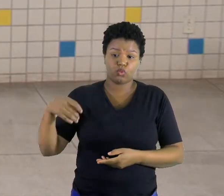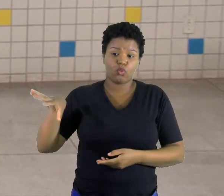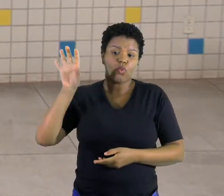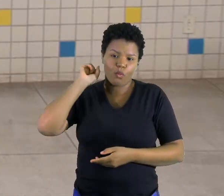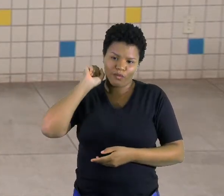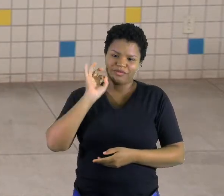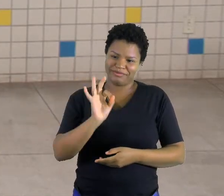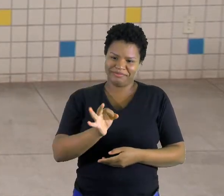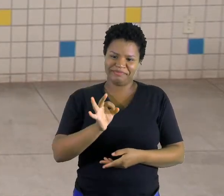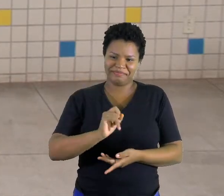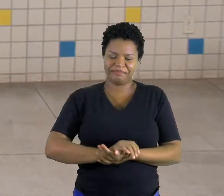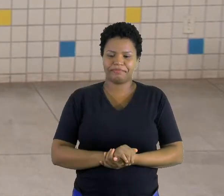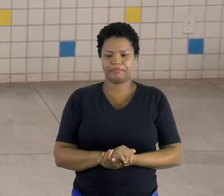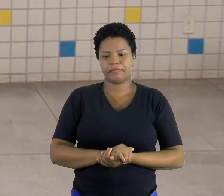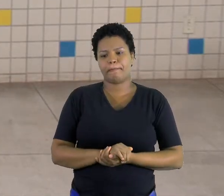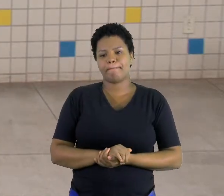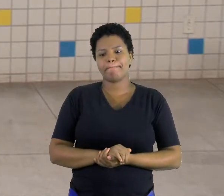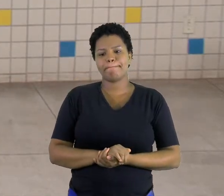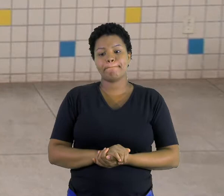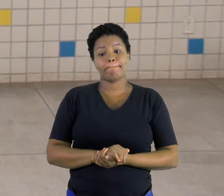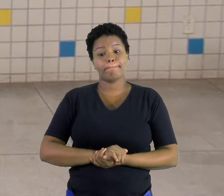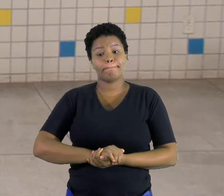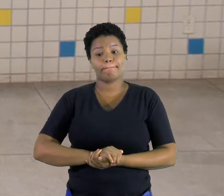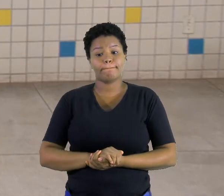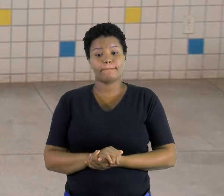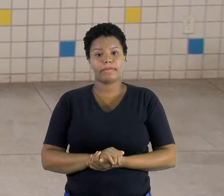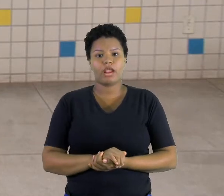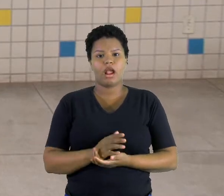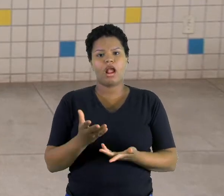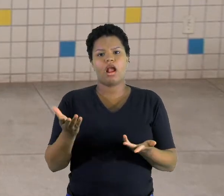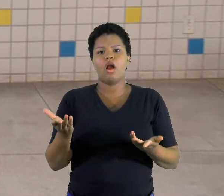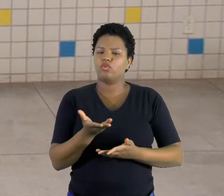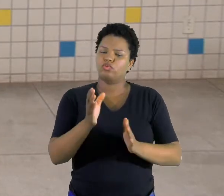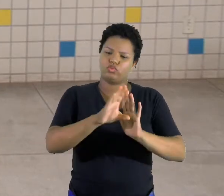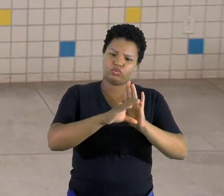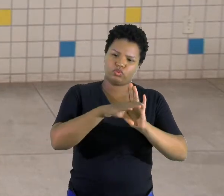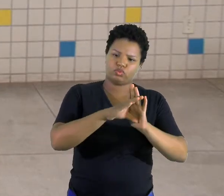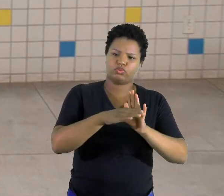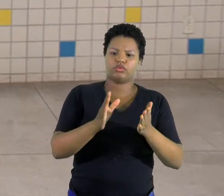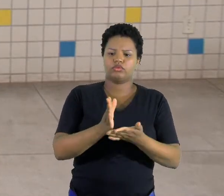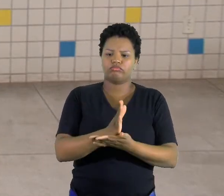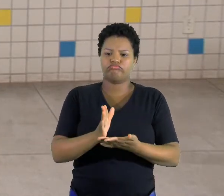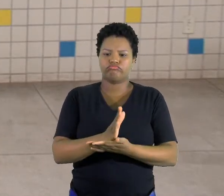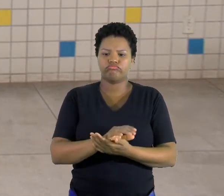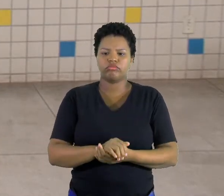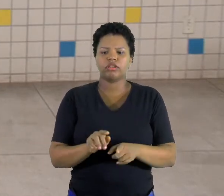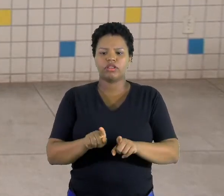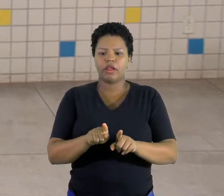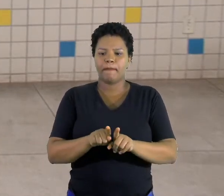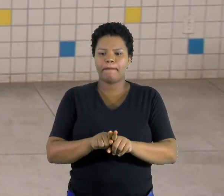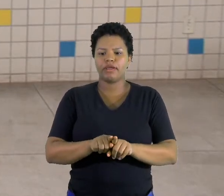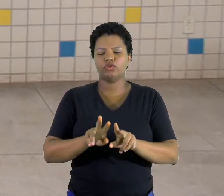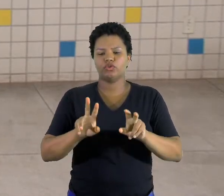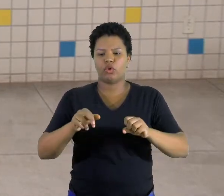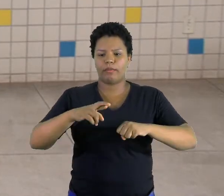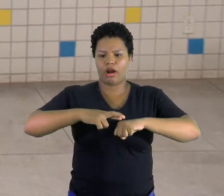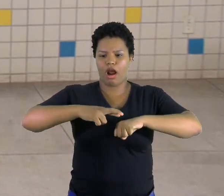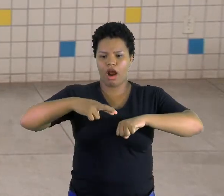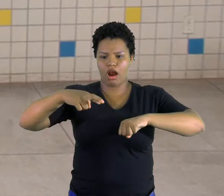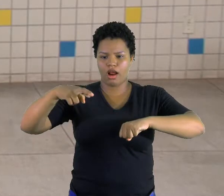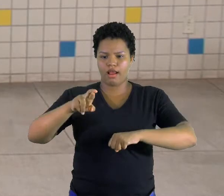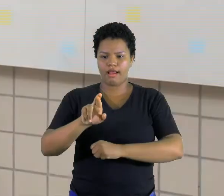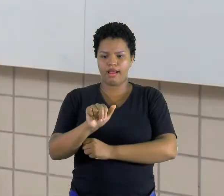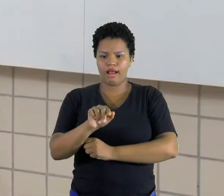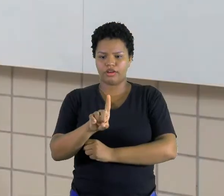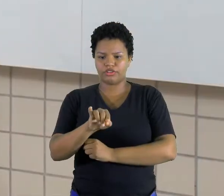né? E a gente vai ver algumas definições, a gente vai conversar um pouquinho também sobre radiação. Beleza?